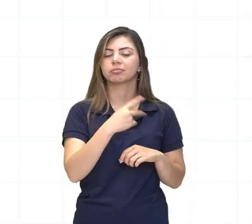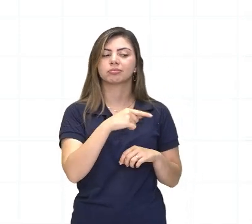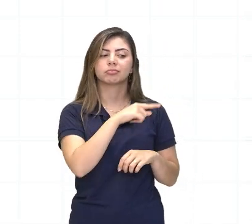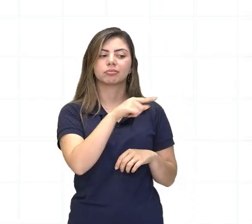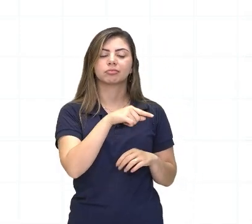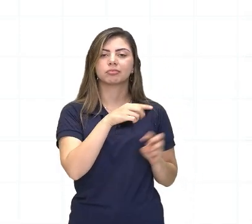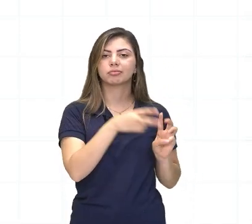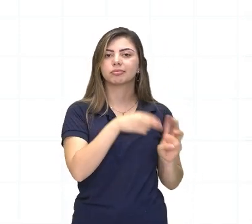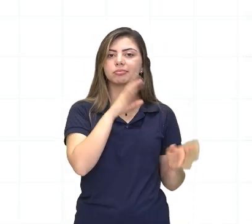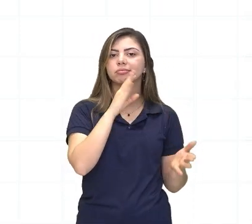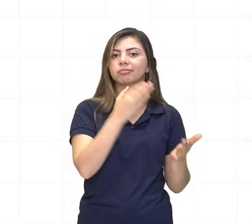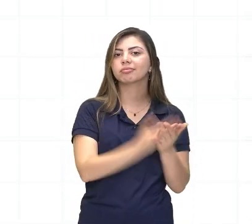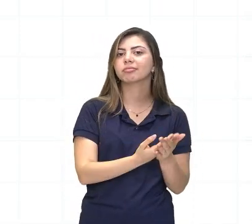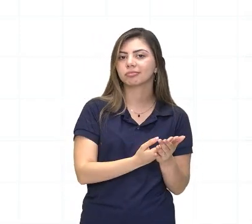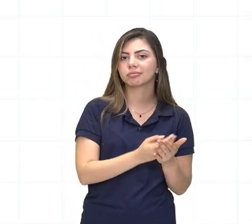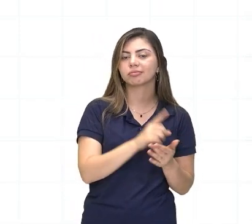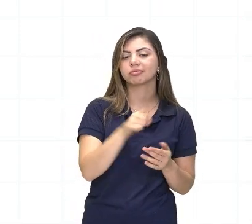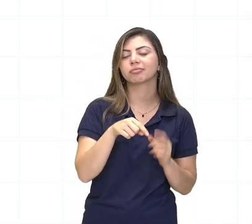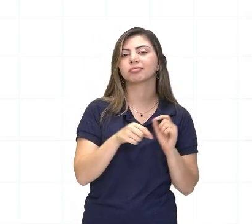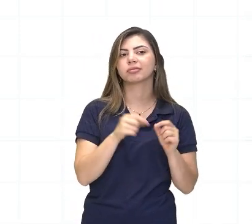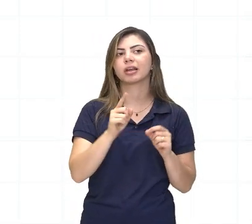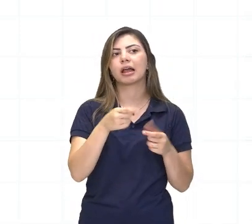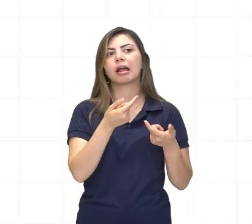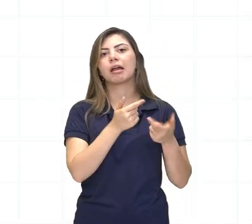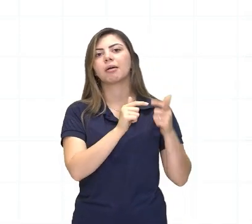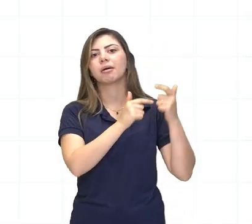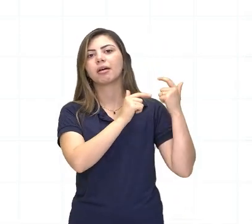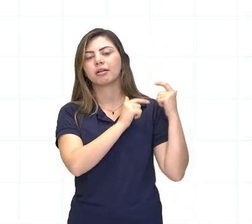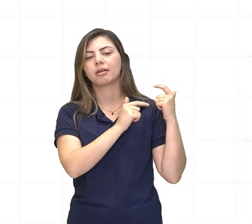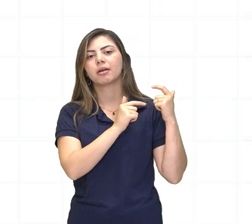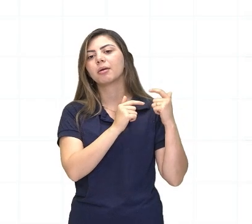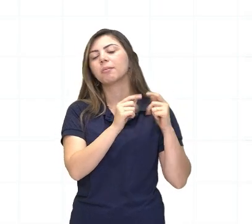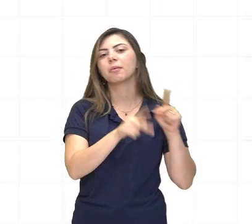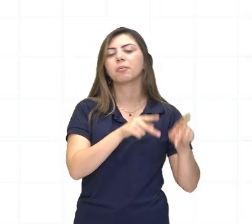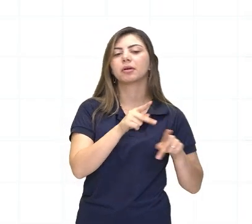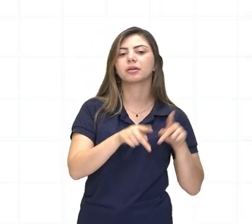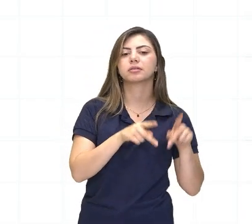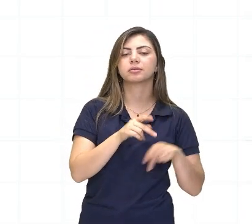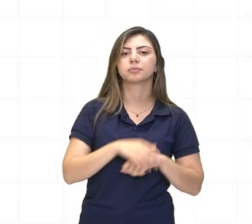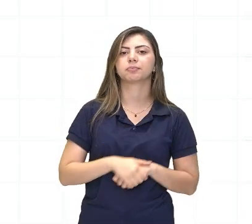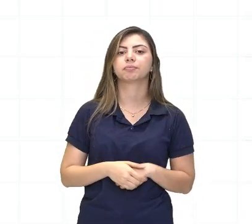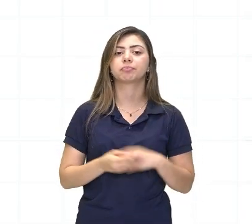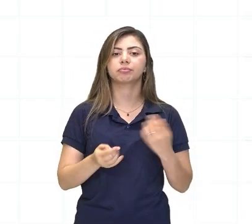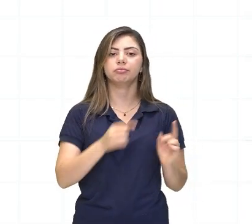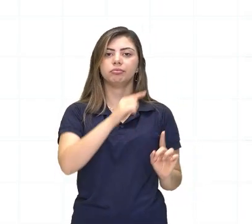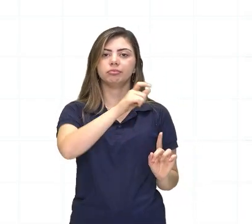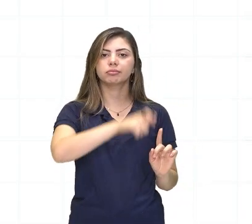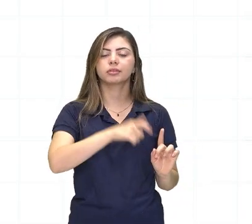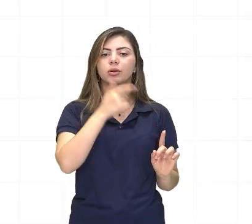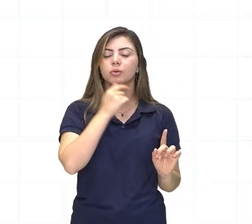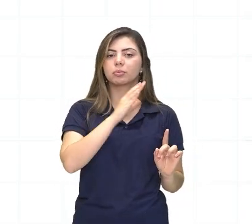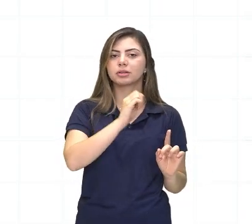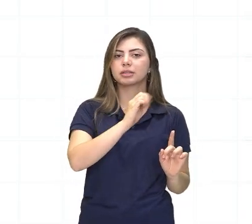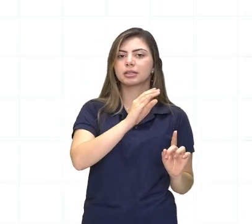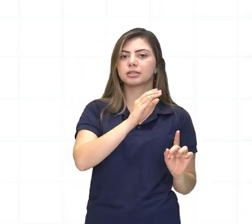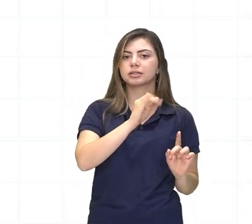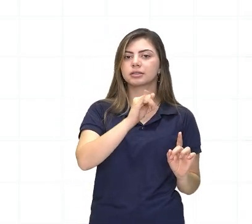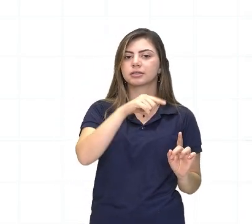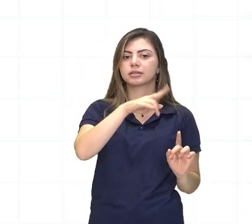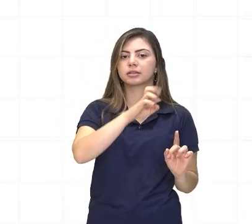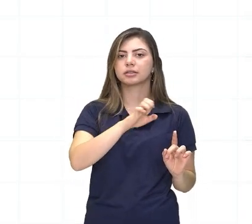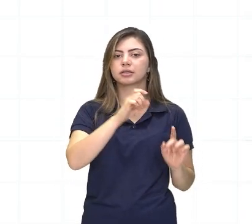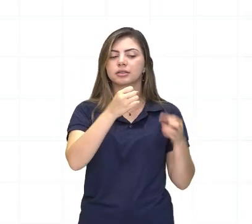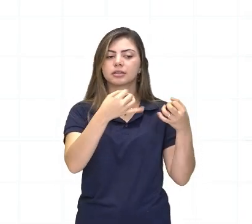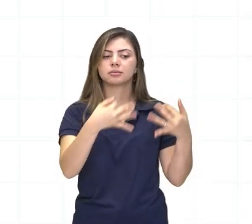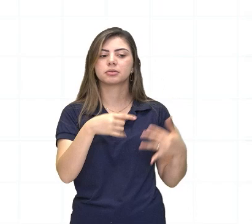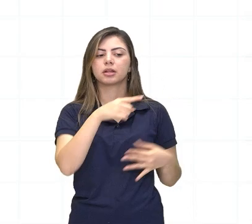do que eles acreditam que são esses ancestrais desses povos, né? Cacique Wagner explica que a entidade detém o segredo dos homens. Todos os